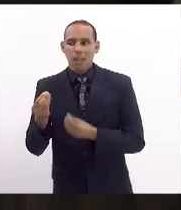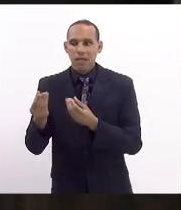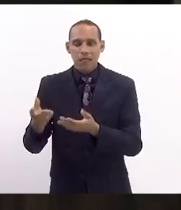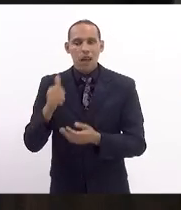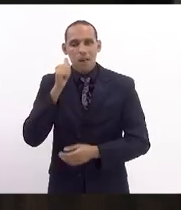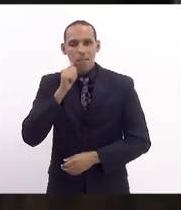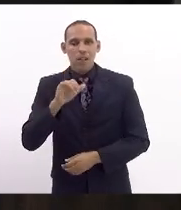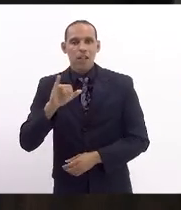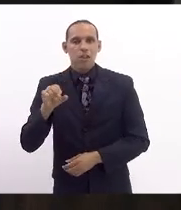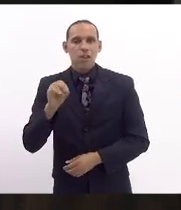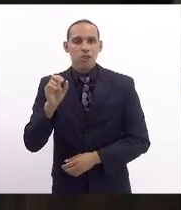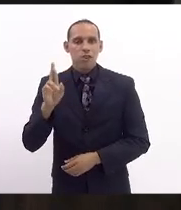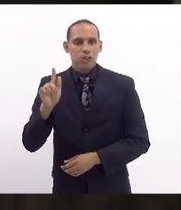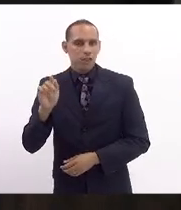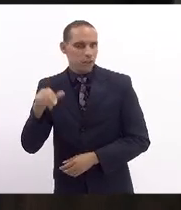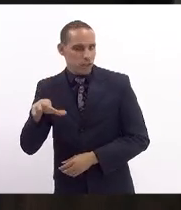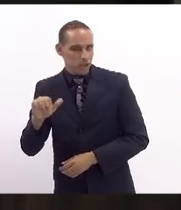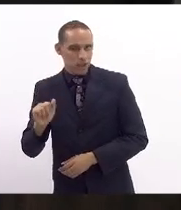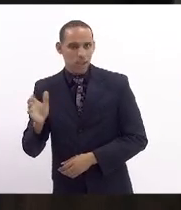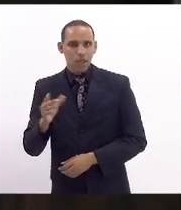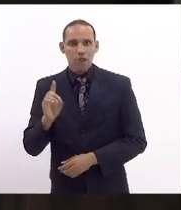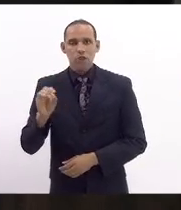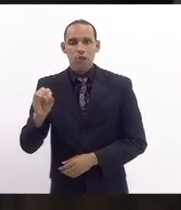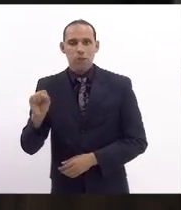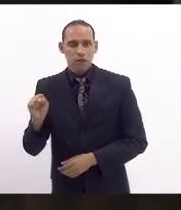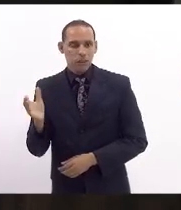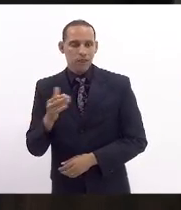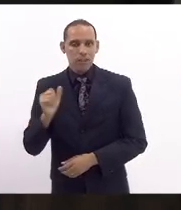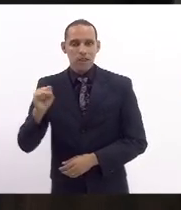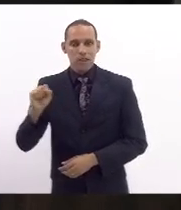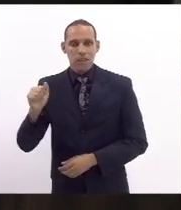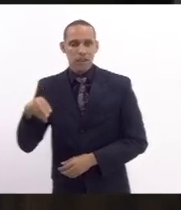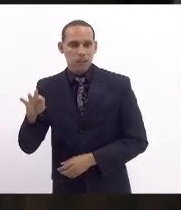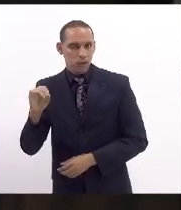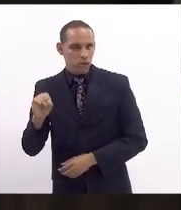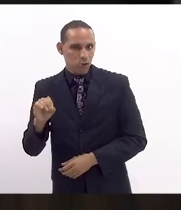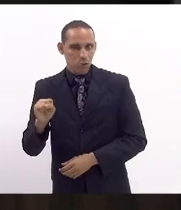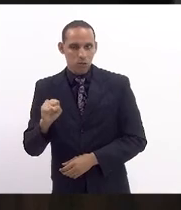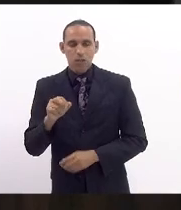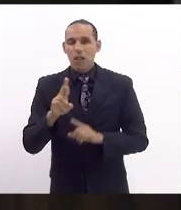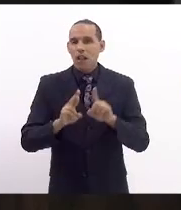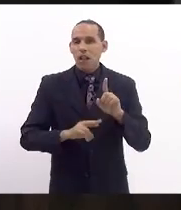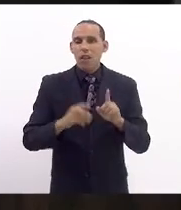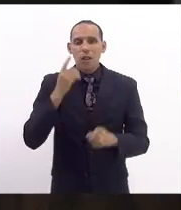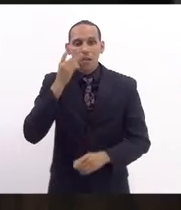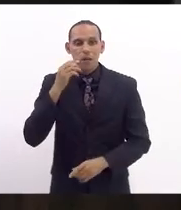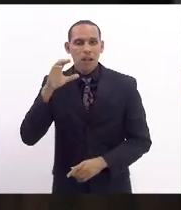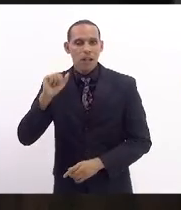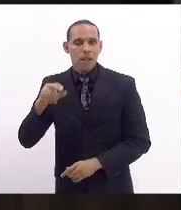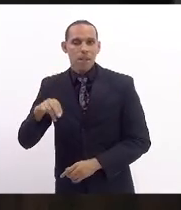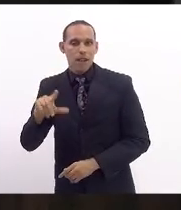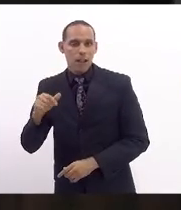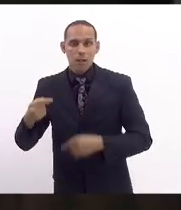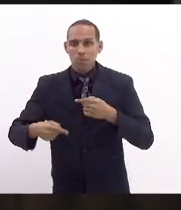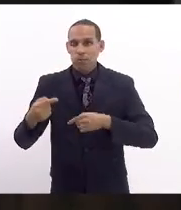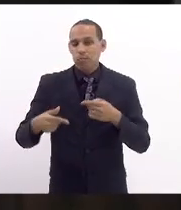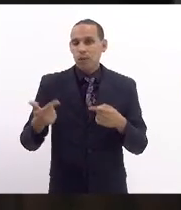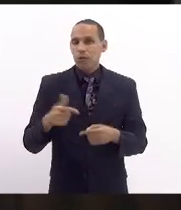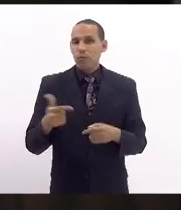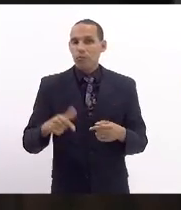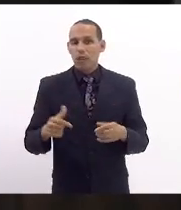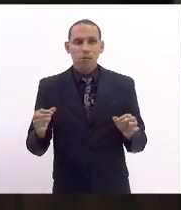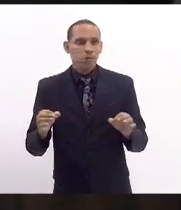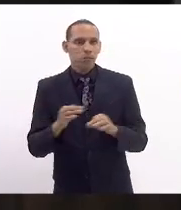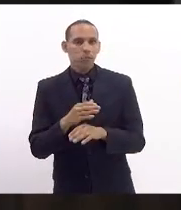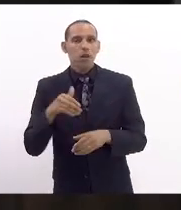parecida comissão de normas internas e proposições externas favorável relator deputado mas canela em discussão não havendo Quem Queira discutir Serra da